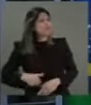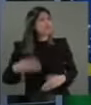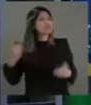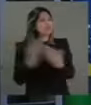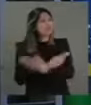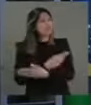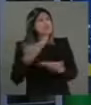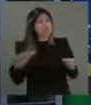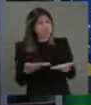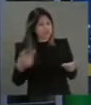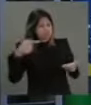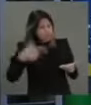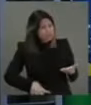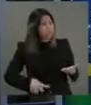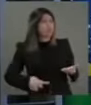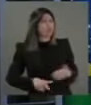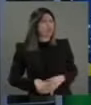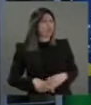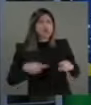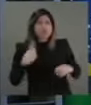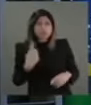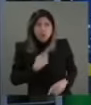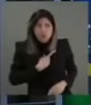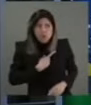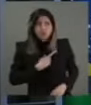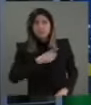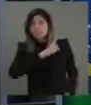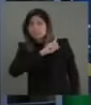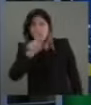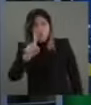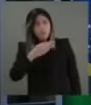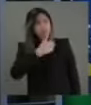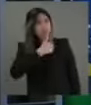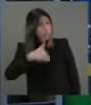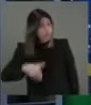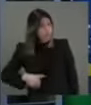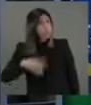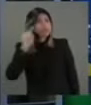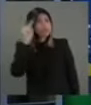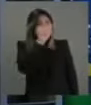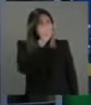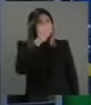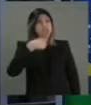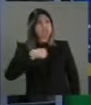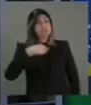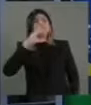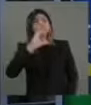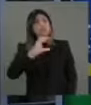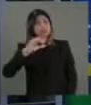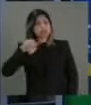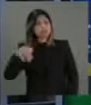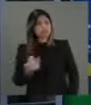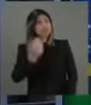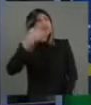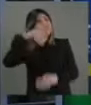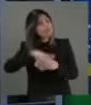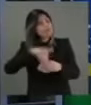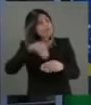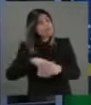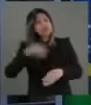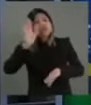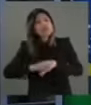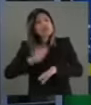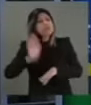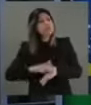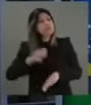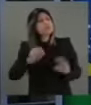cometer. Mas nós não, e o governo vai cometer, porque assim como eu votei na CCJ, na hora que vier para cá, esses itens que